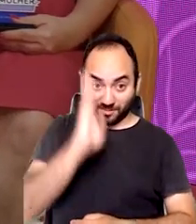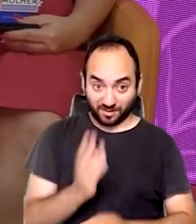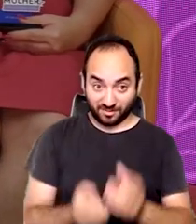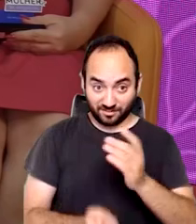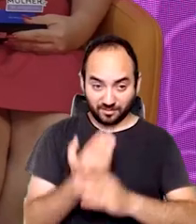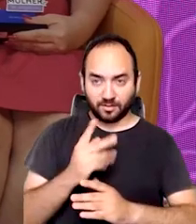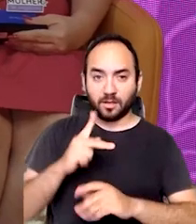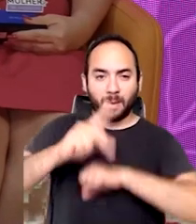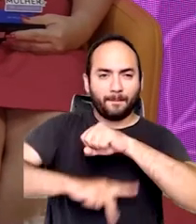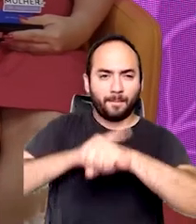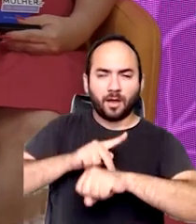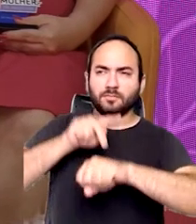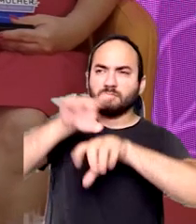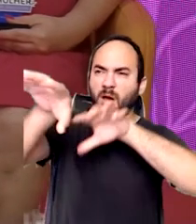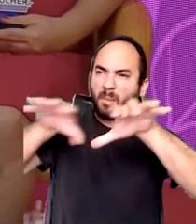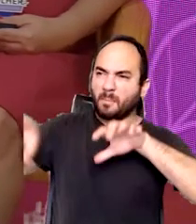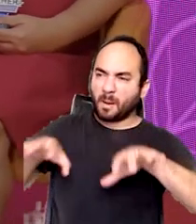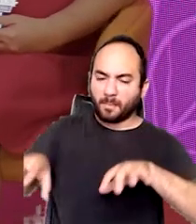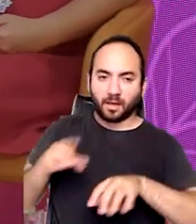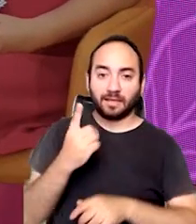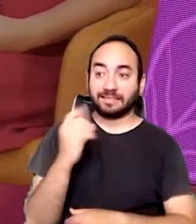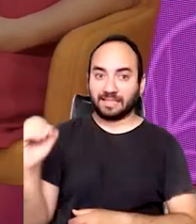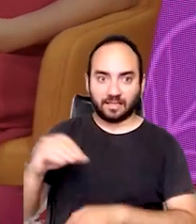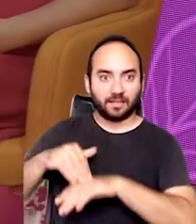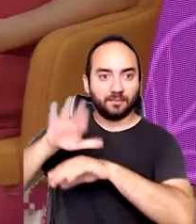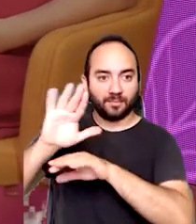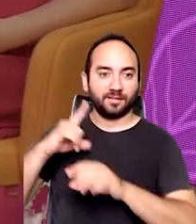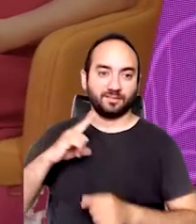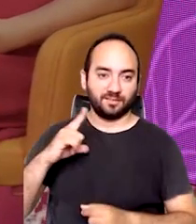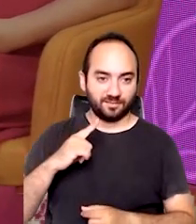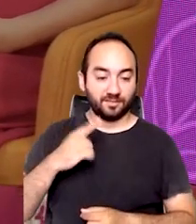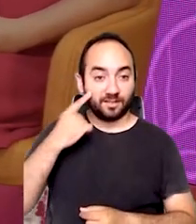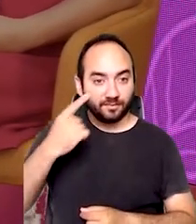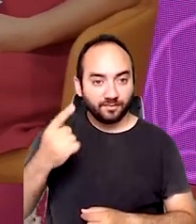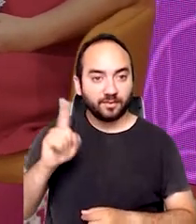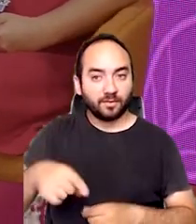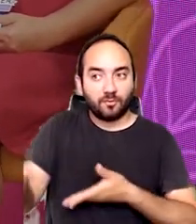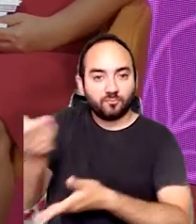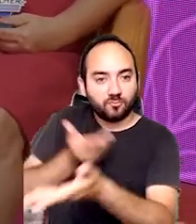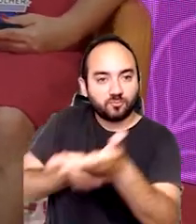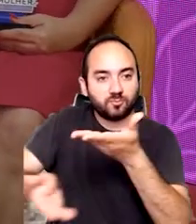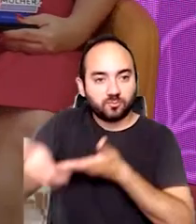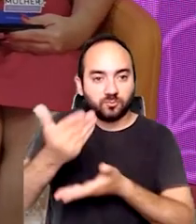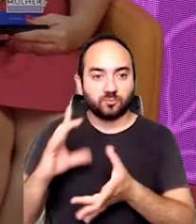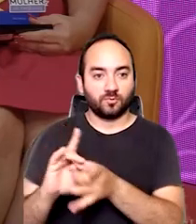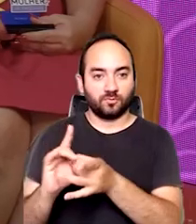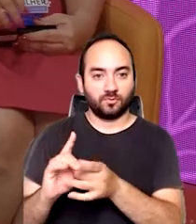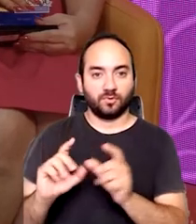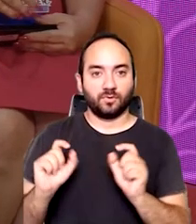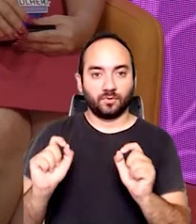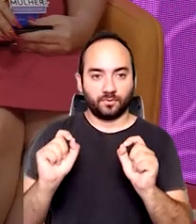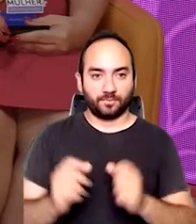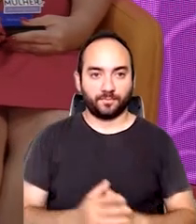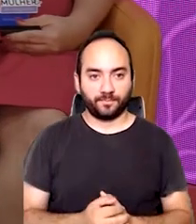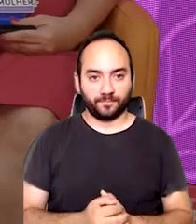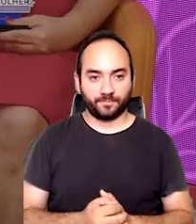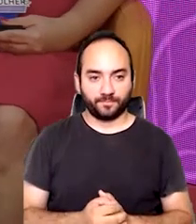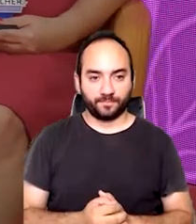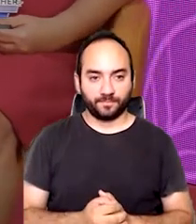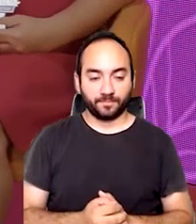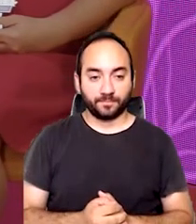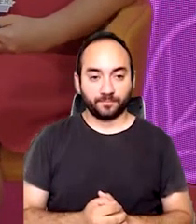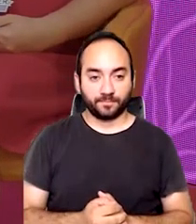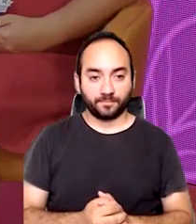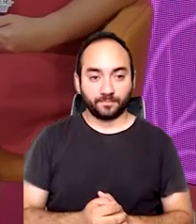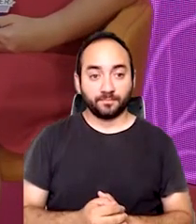leva para mais de 100 países através de uma operação que a gente fala de crossborder Ou seja que ele vai